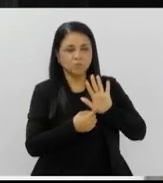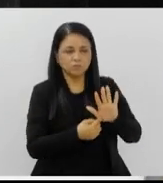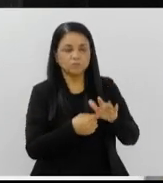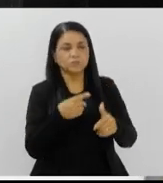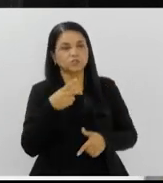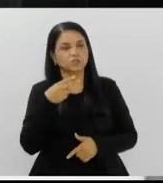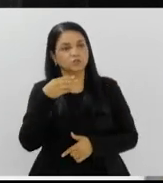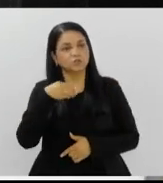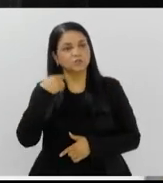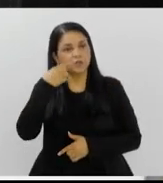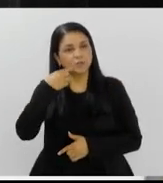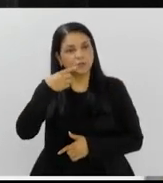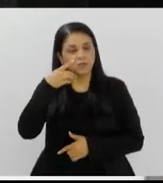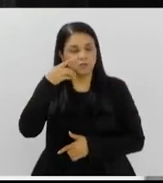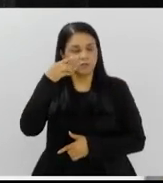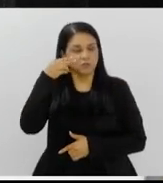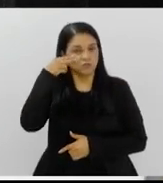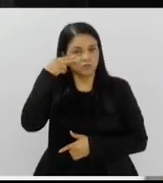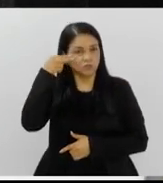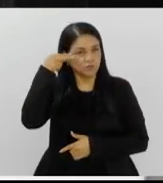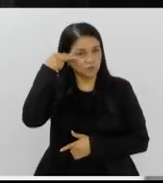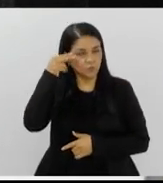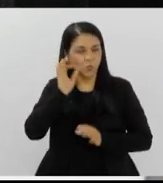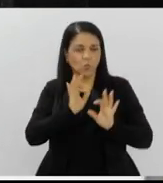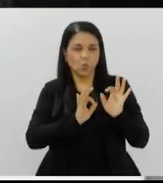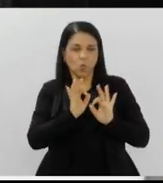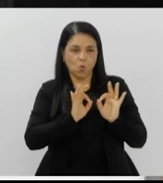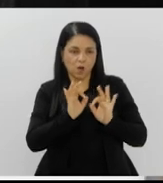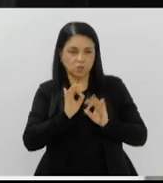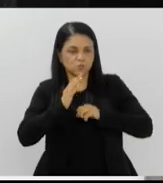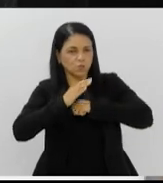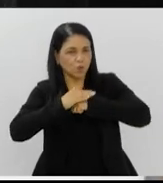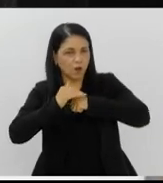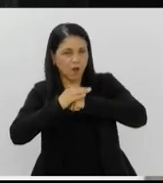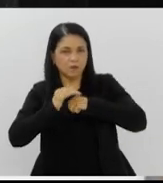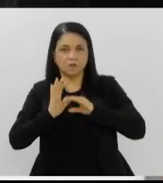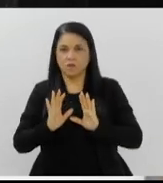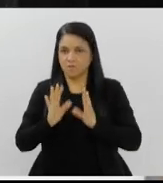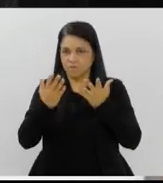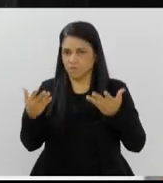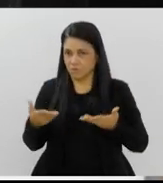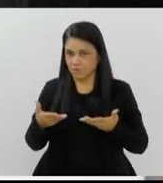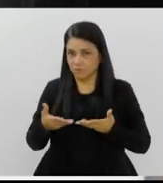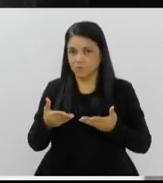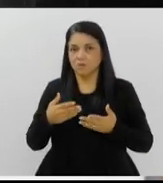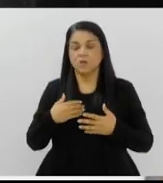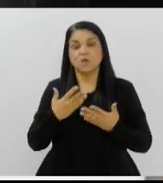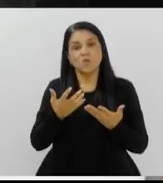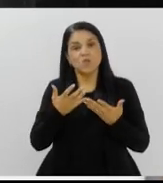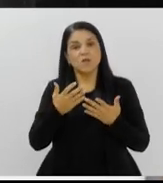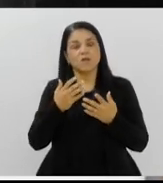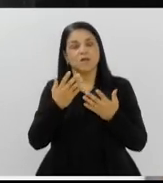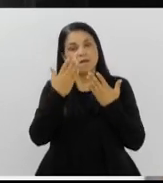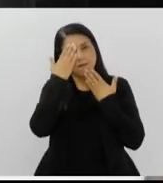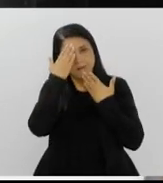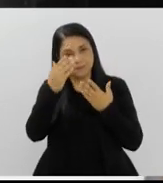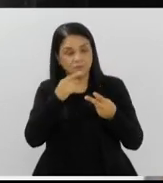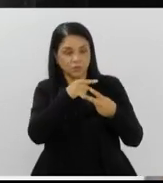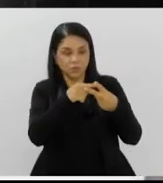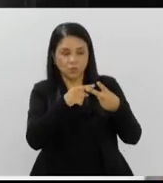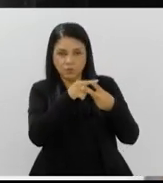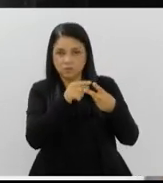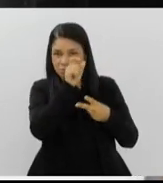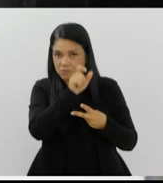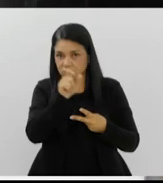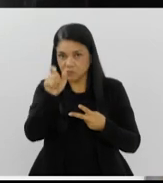carinho organizou esse evento de hoje. Eu não posso deixar de agradecer duas pessoas que são os meus padrinhos de